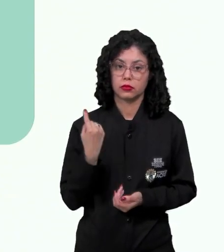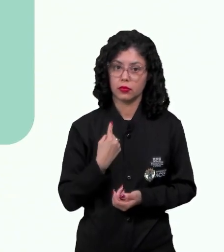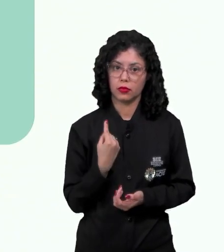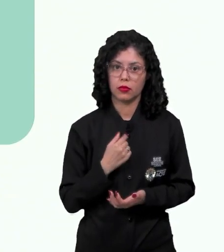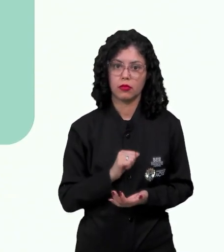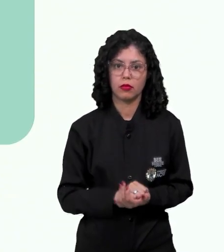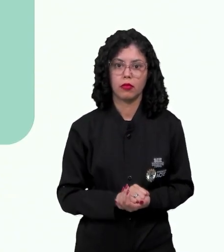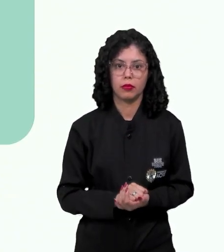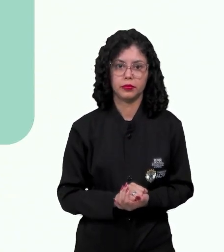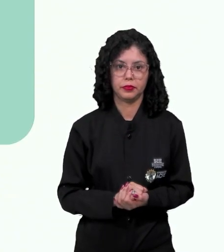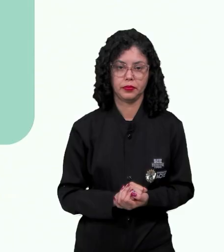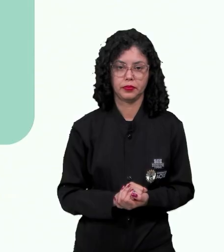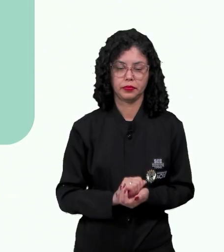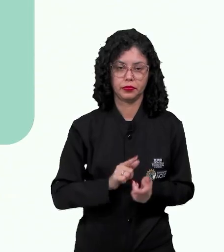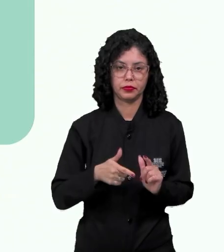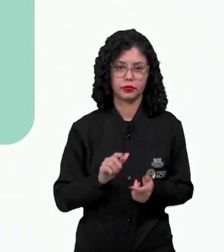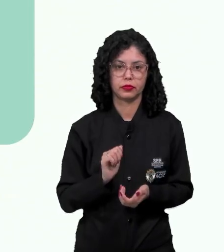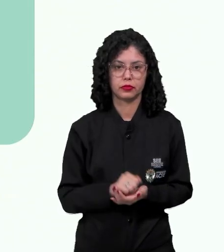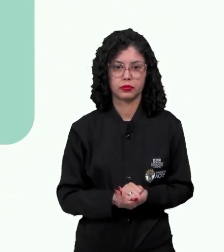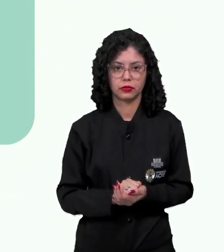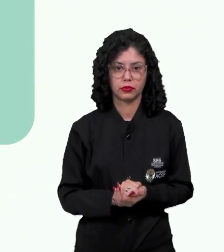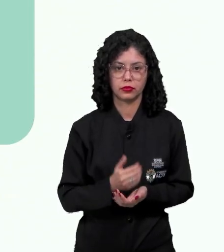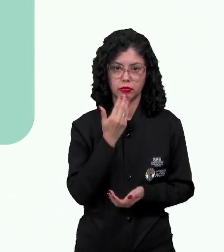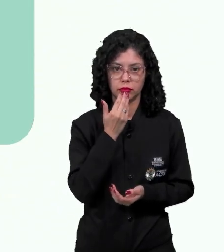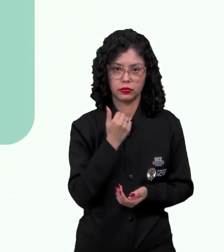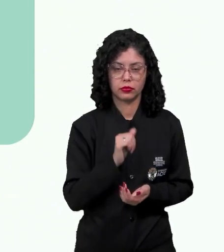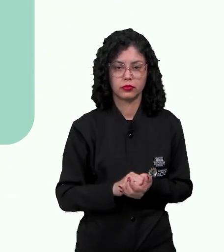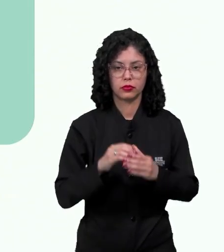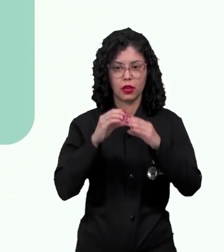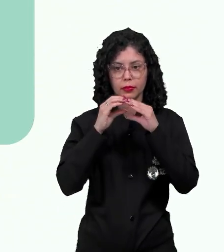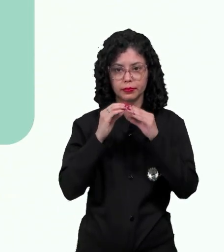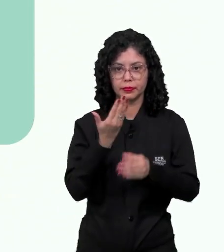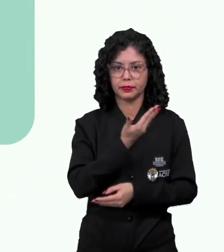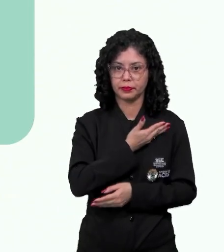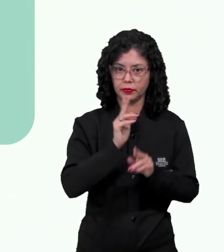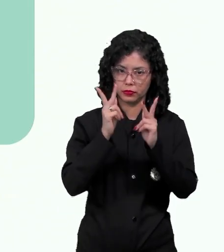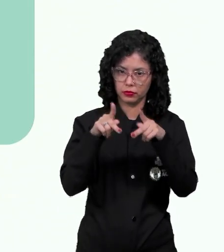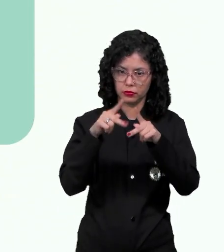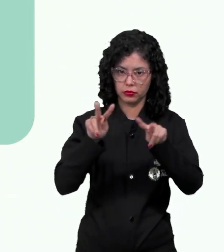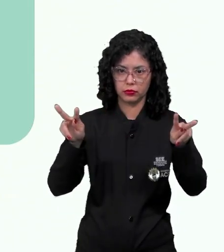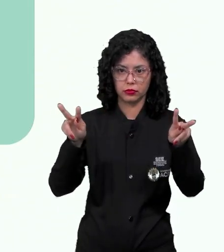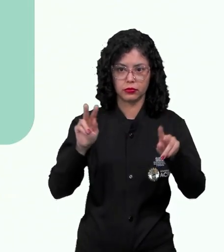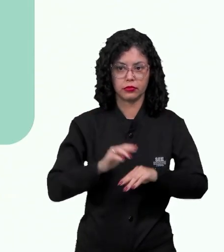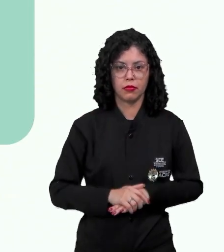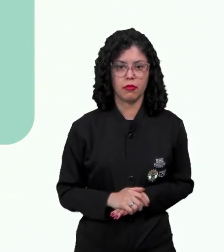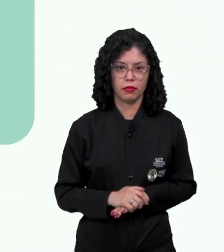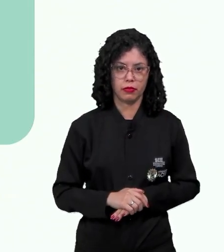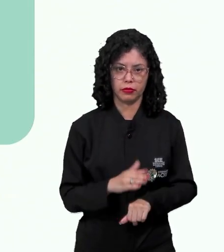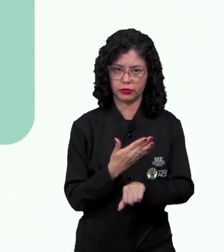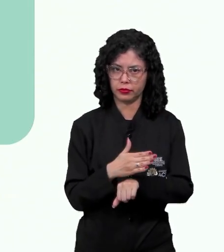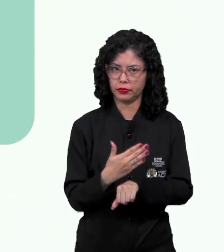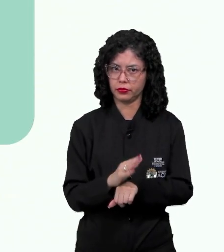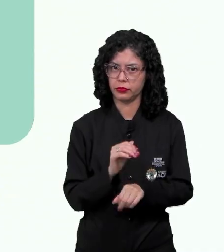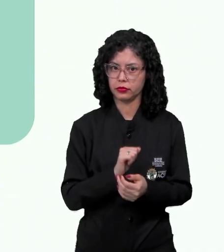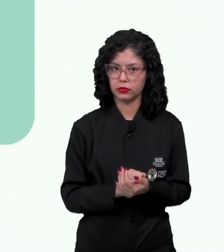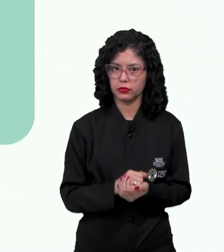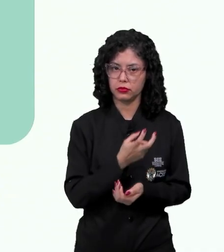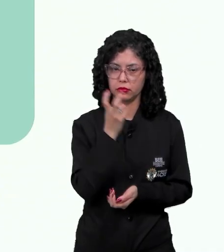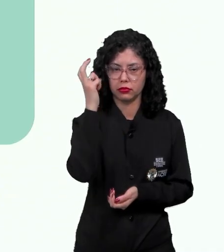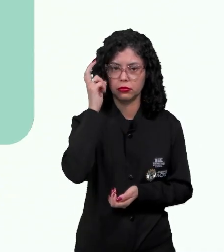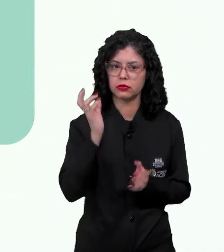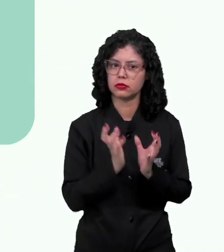individual. Então, vamos lá, letra A. Comer hambúrguer com os amigos no shopping, será que isso é uma prática